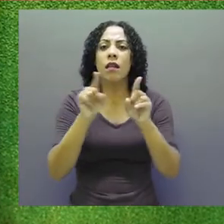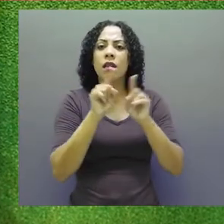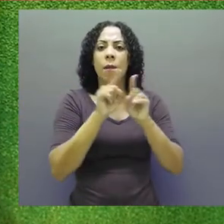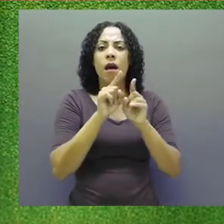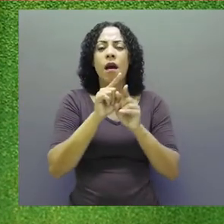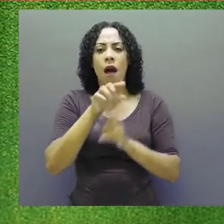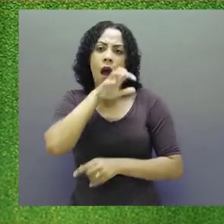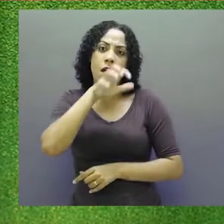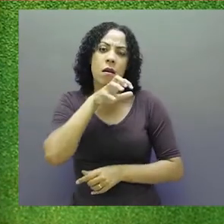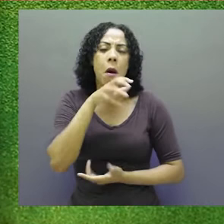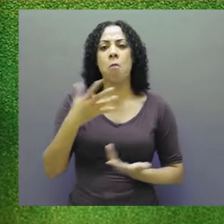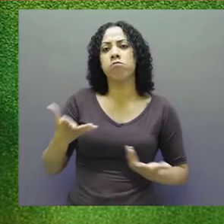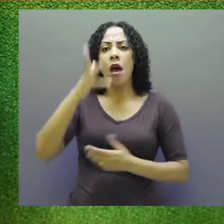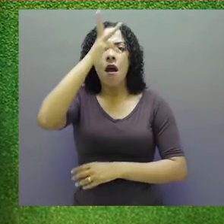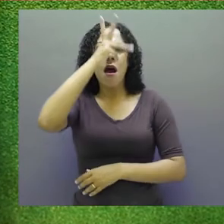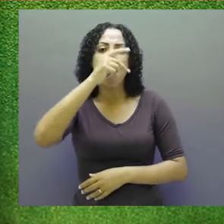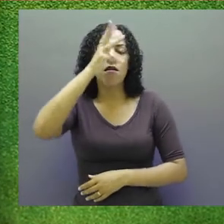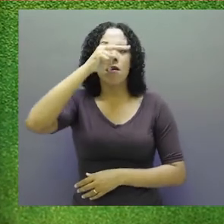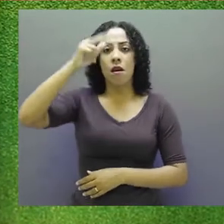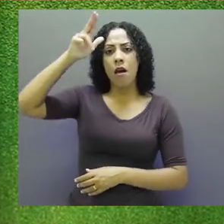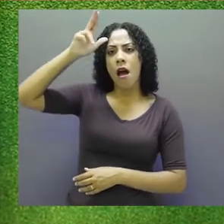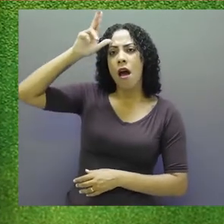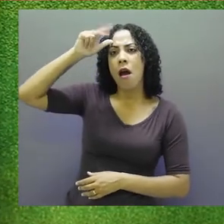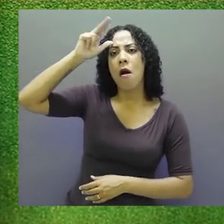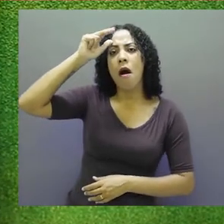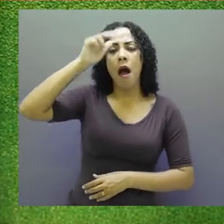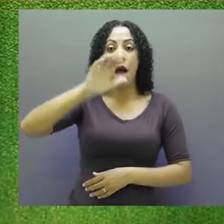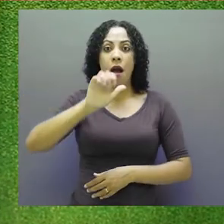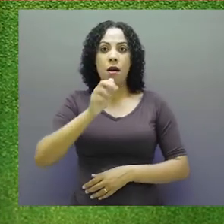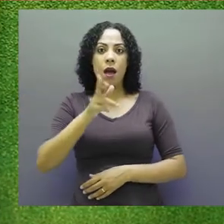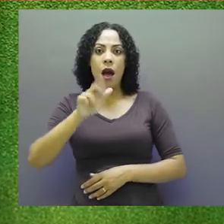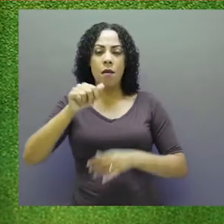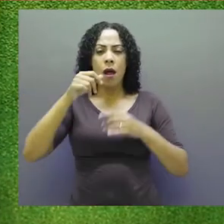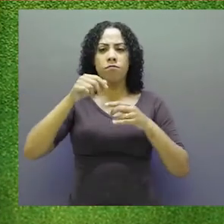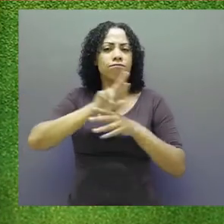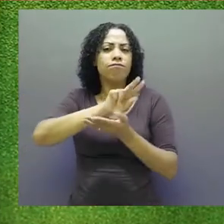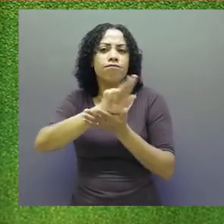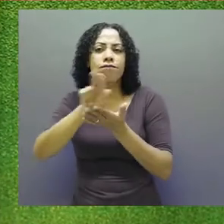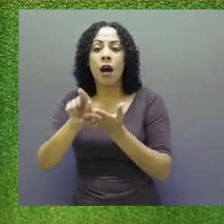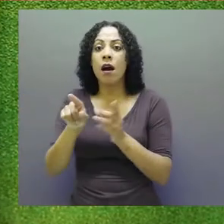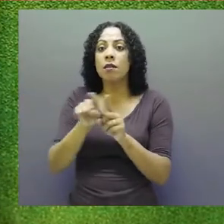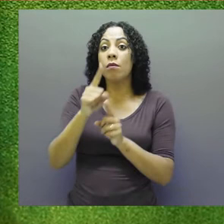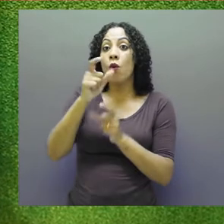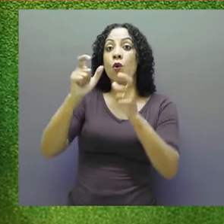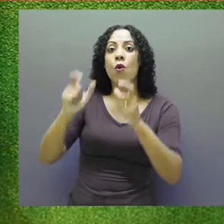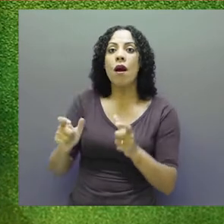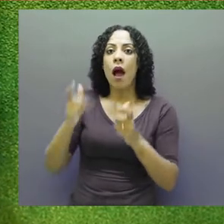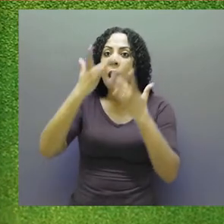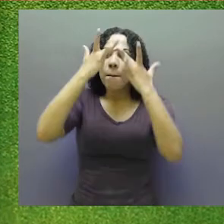animais também, como galinhas, cavalos, pombos, cabras, em um lugar